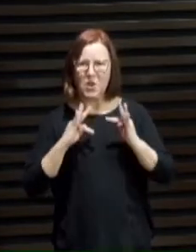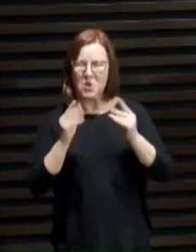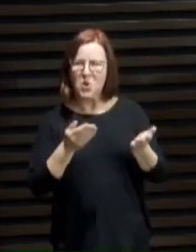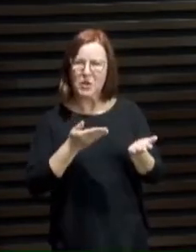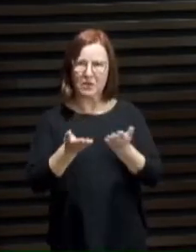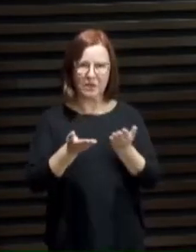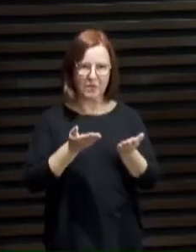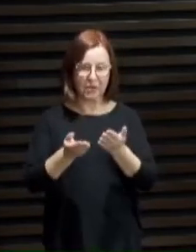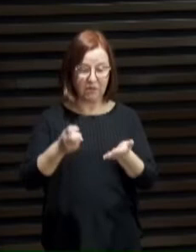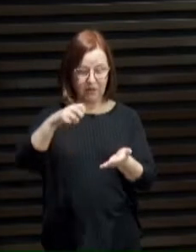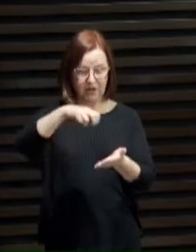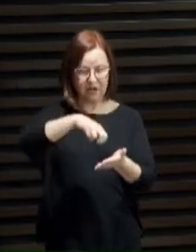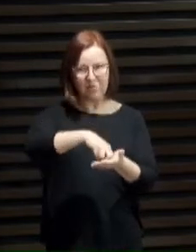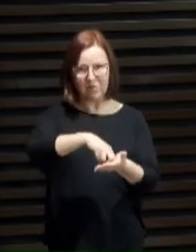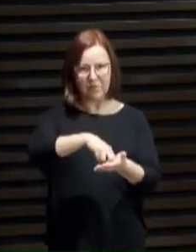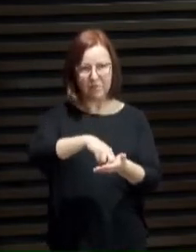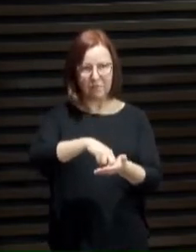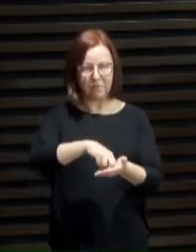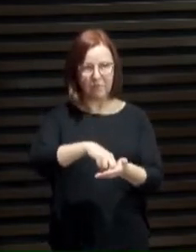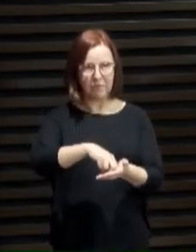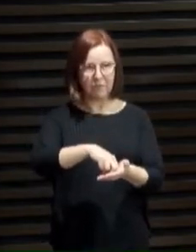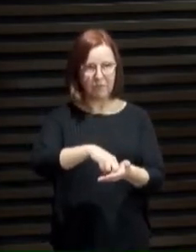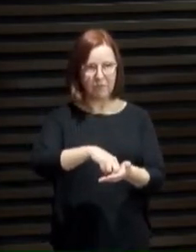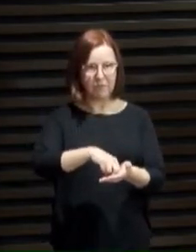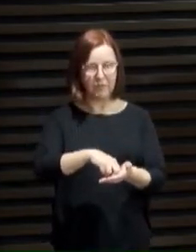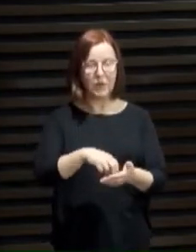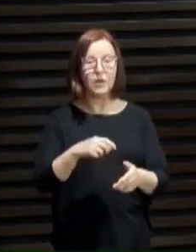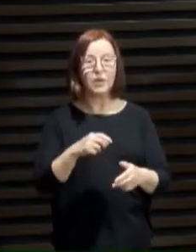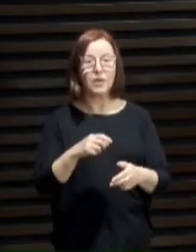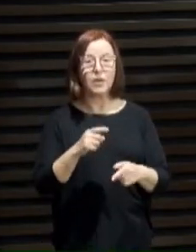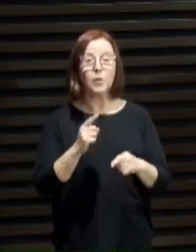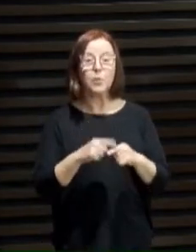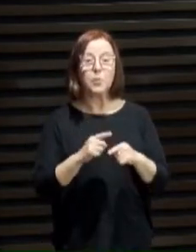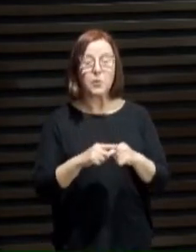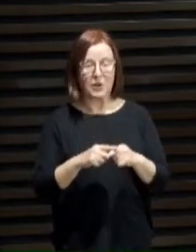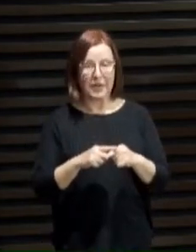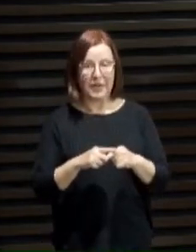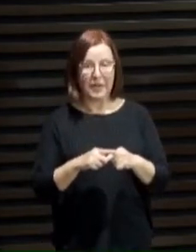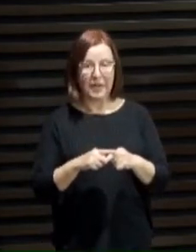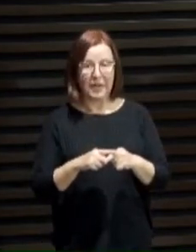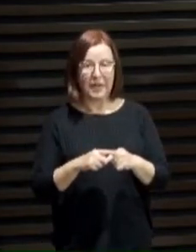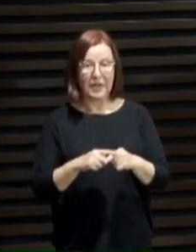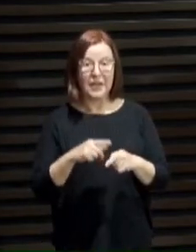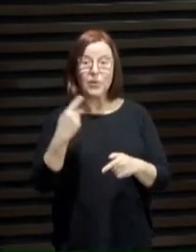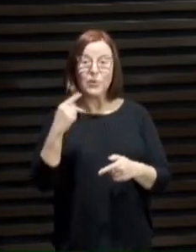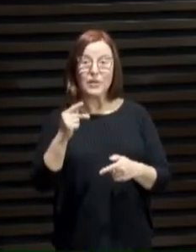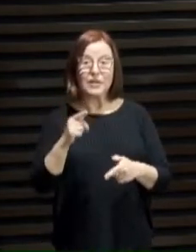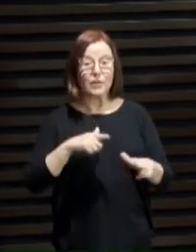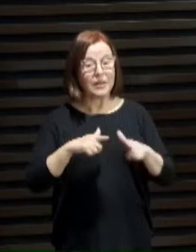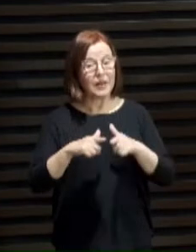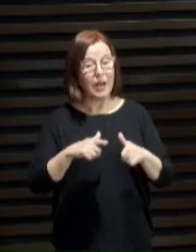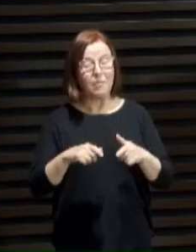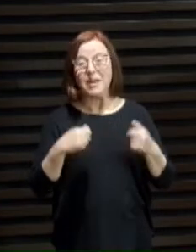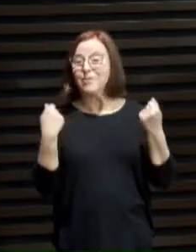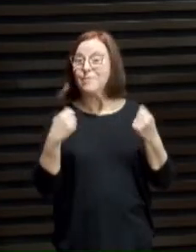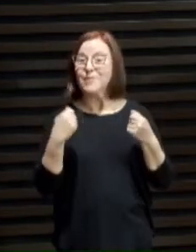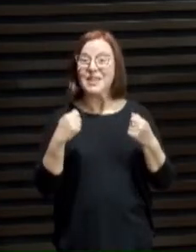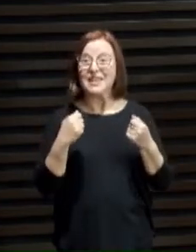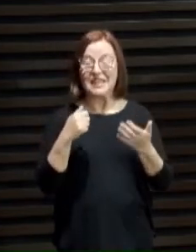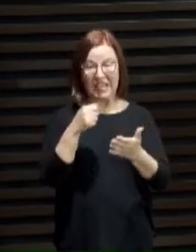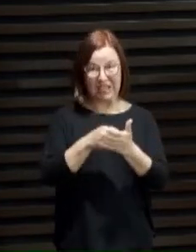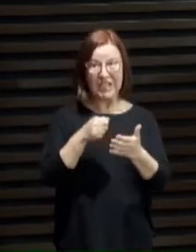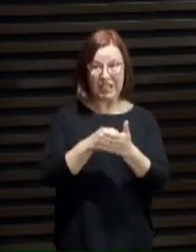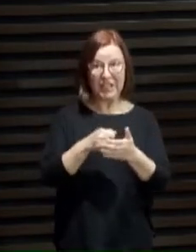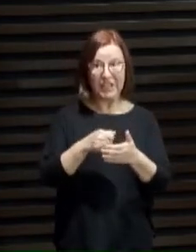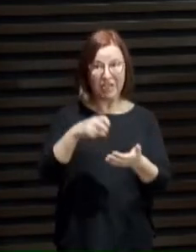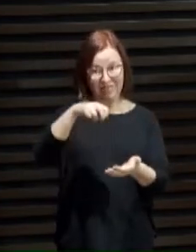servo ajoelha, porque é da natureza do serviço ajoelhar-se. Então